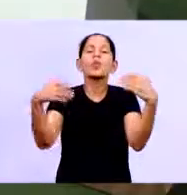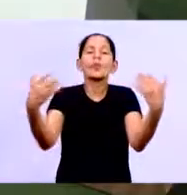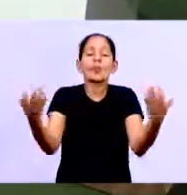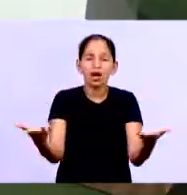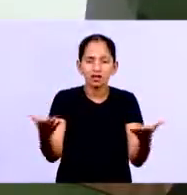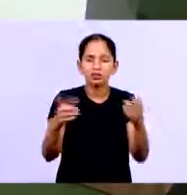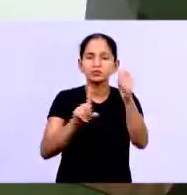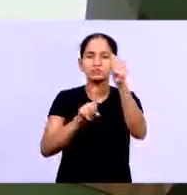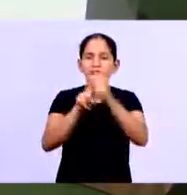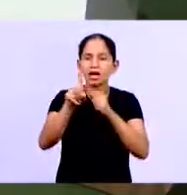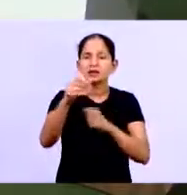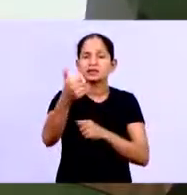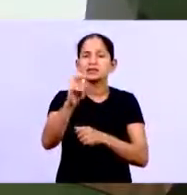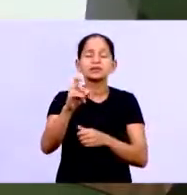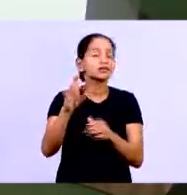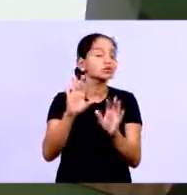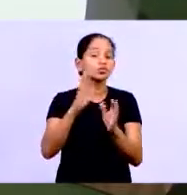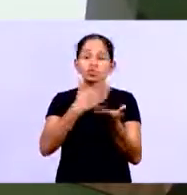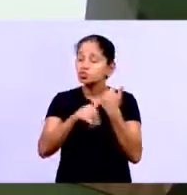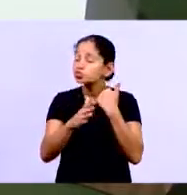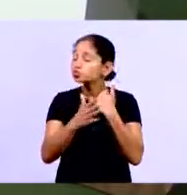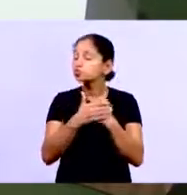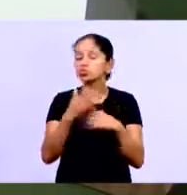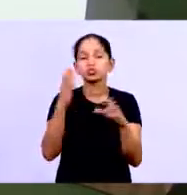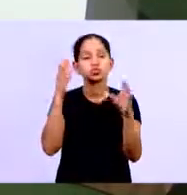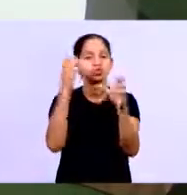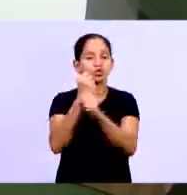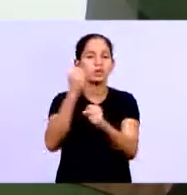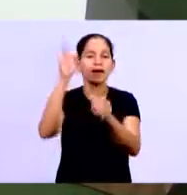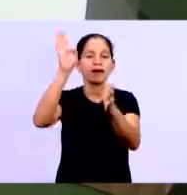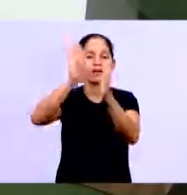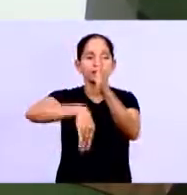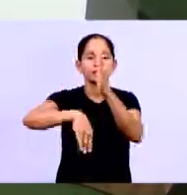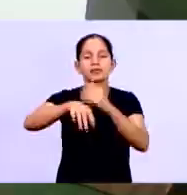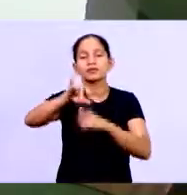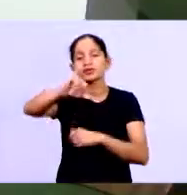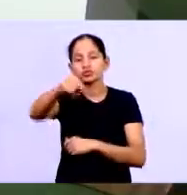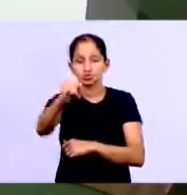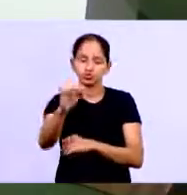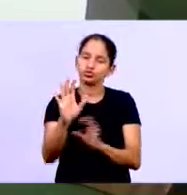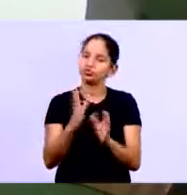vai descontar todos os juros que seriam cobrados durante esses 15